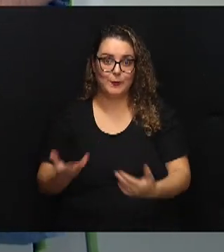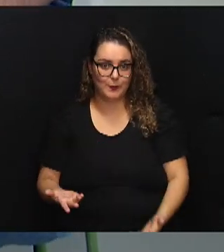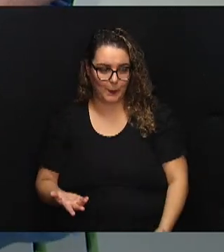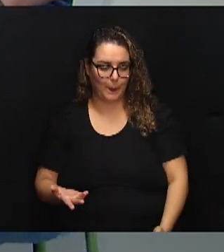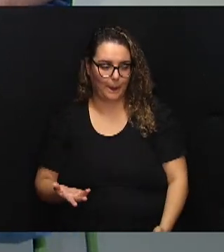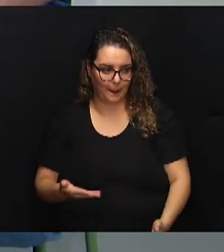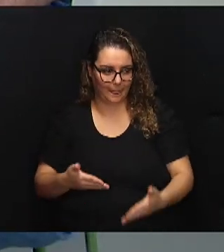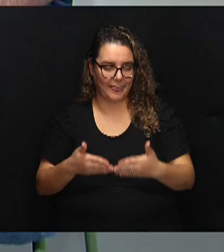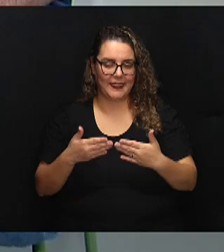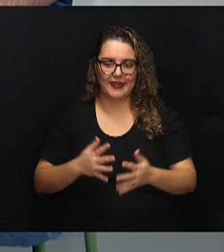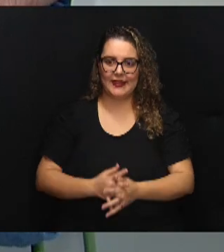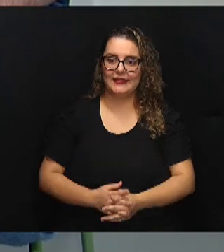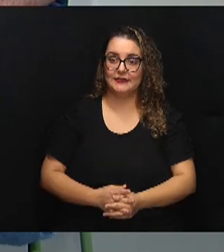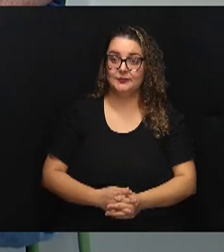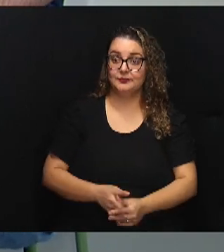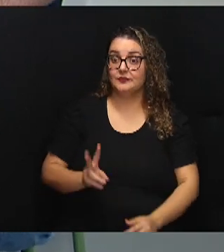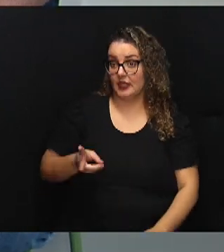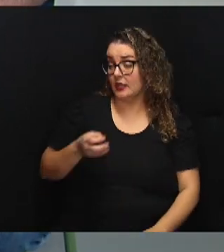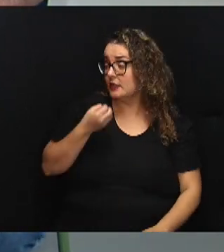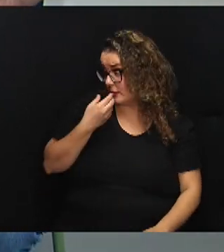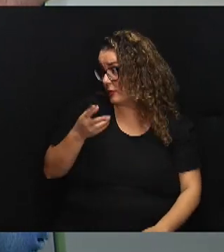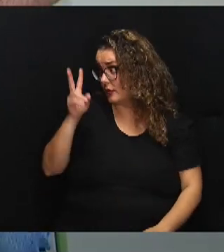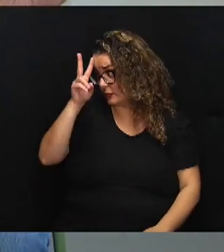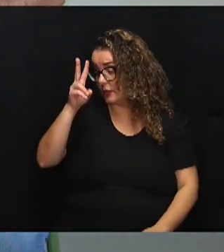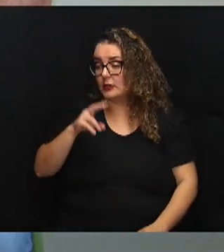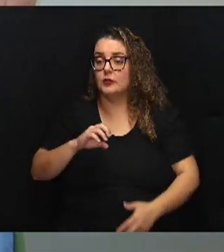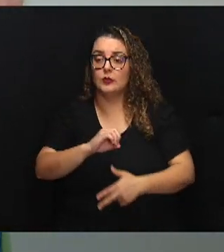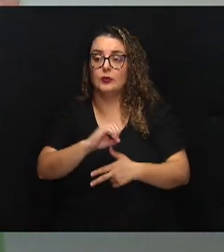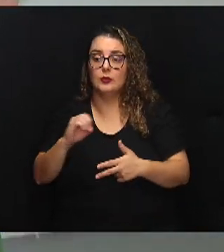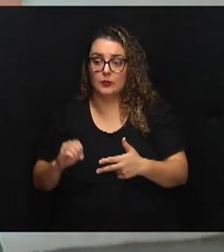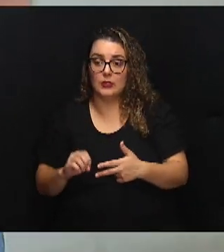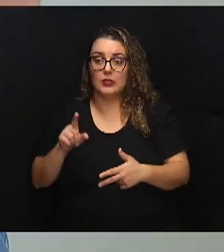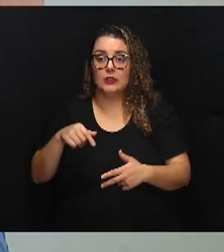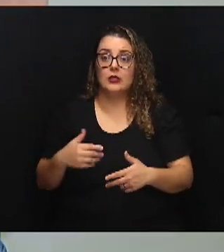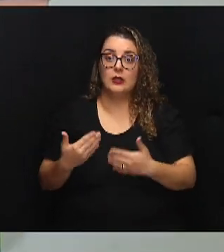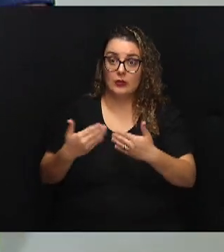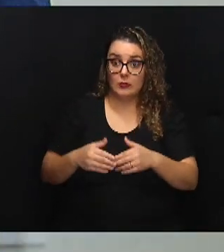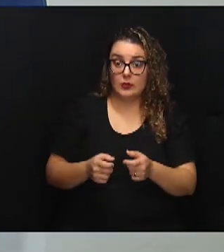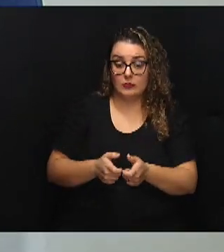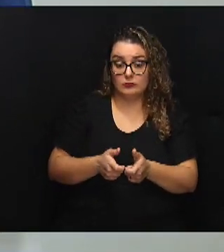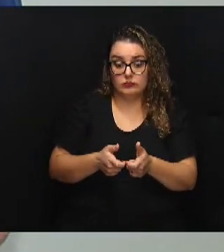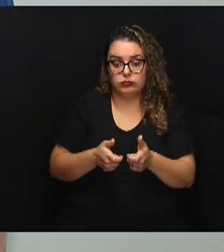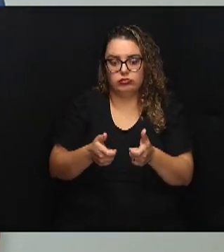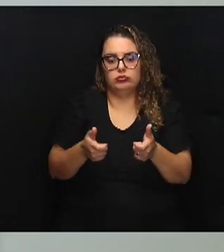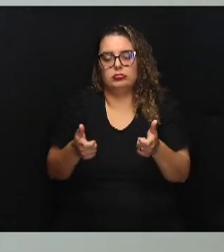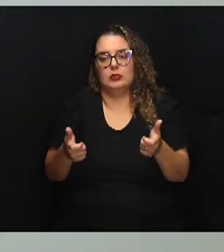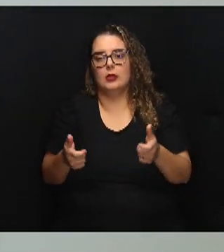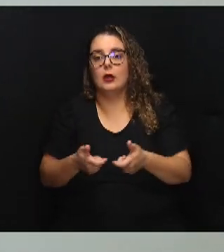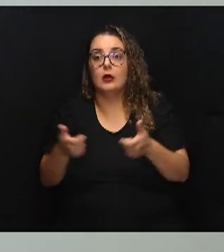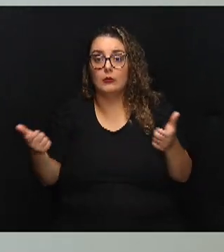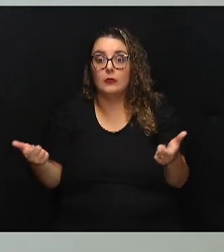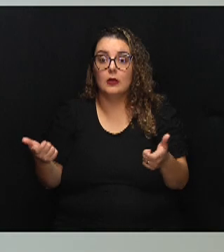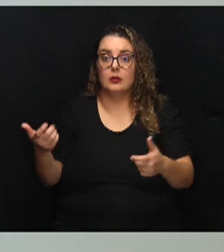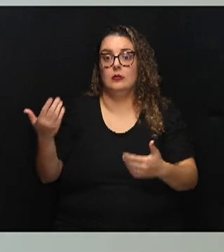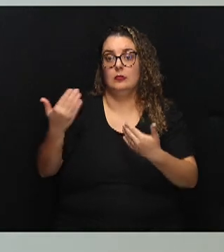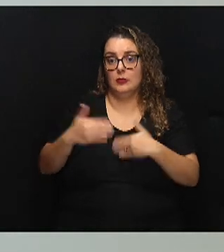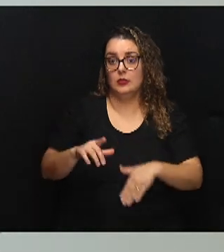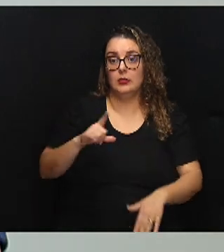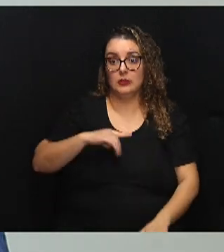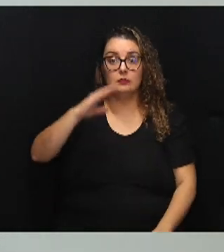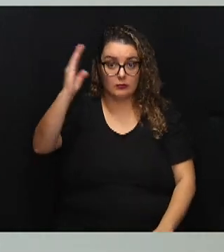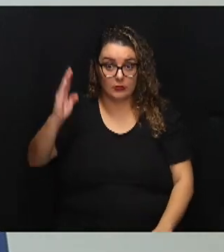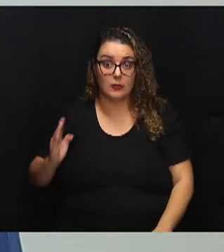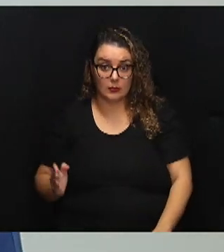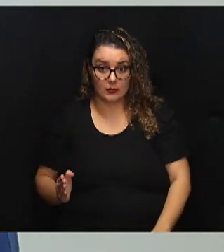falar, por favor. É sempre bom lembrar que o Enem, em especial, é uma prova muito grande, a maior prova que a gente tem no Brasil. É uma prova